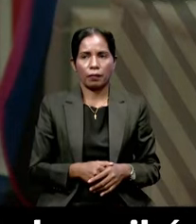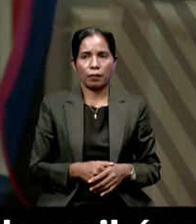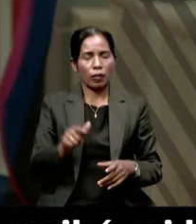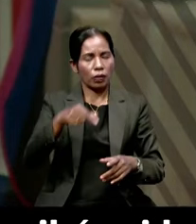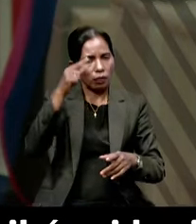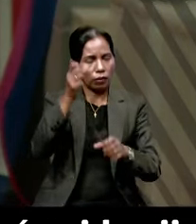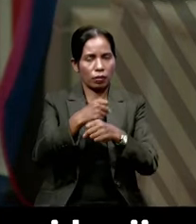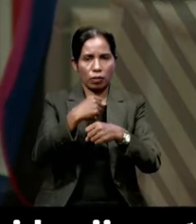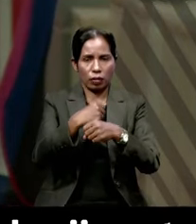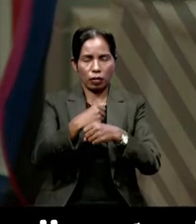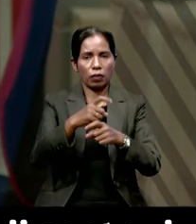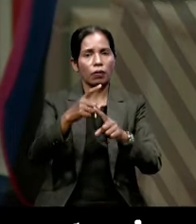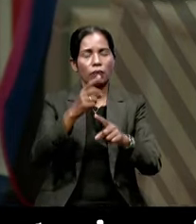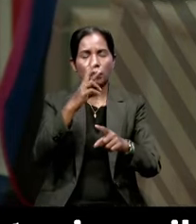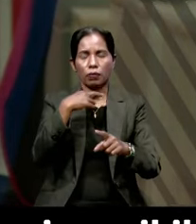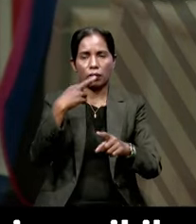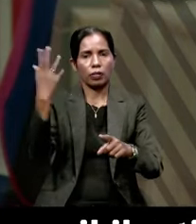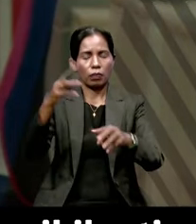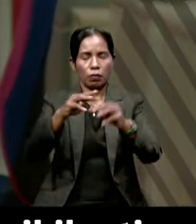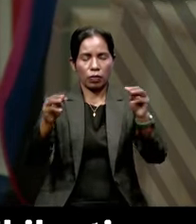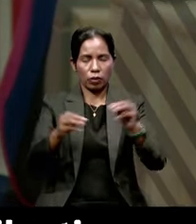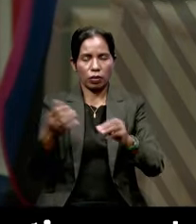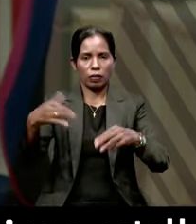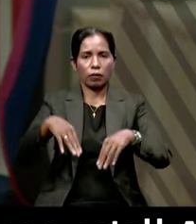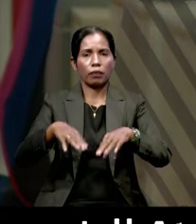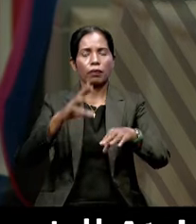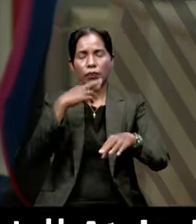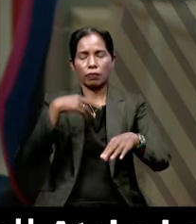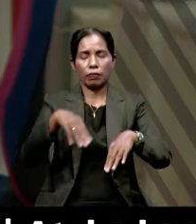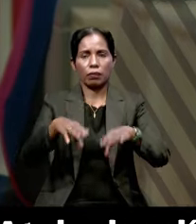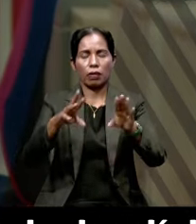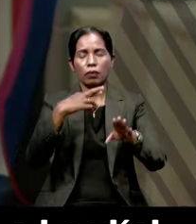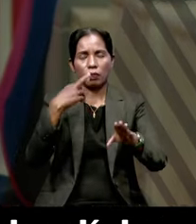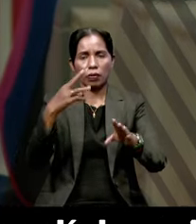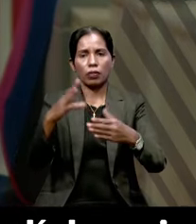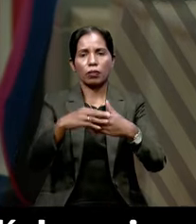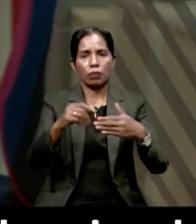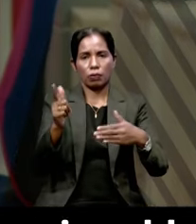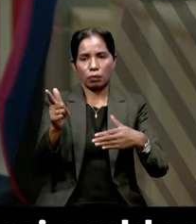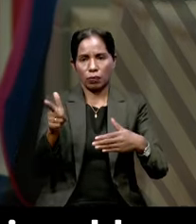Guvernul se hală intervensaun, folin fost e munisipiu, hirak ne bie faan fost, to dolar, ronolu.